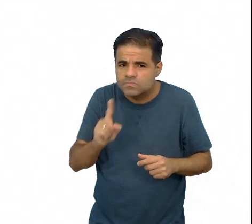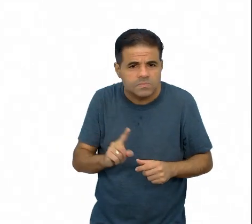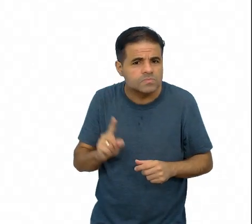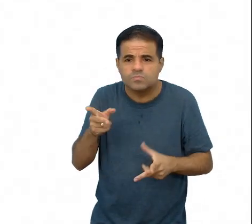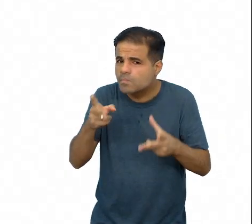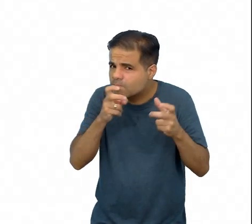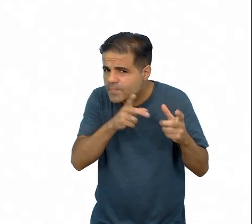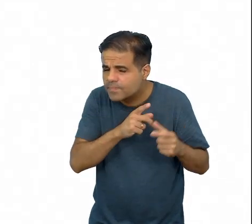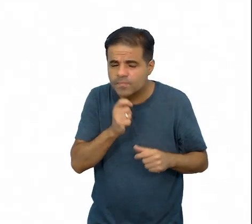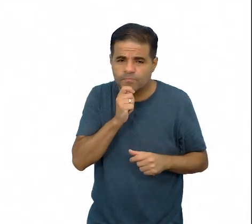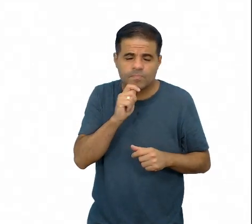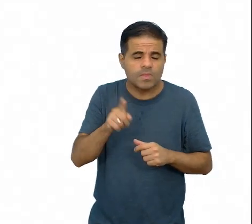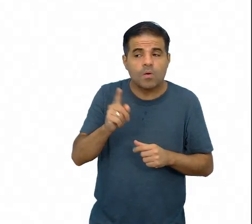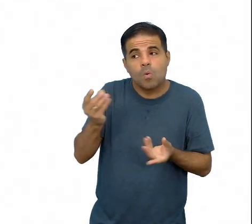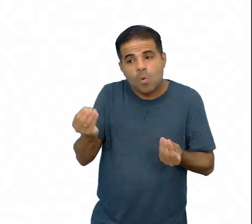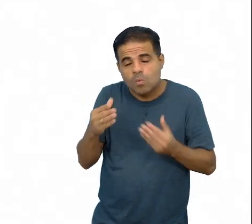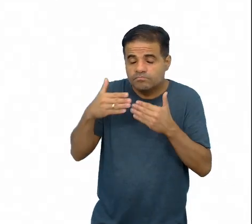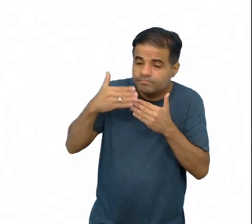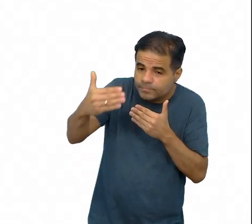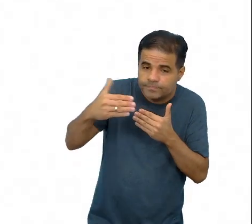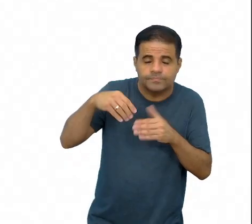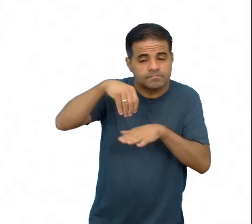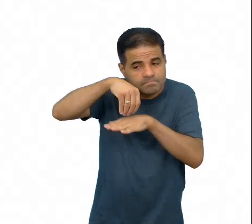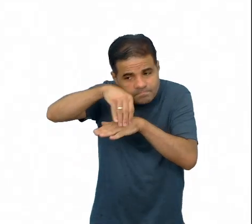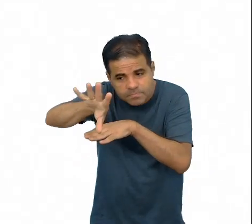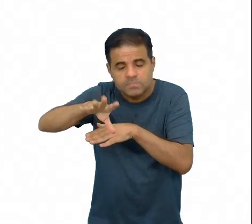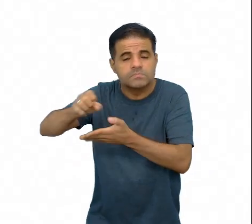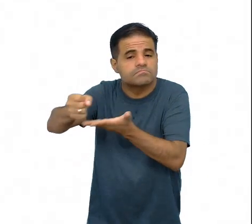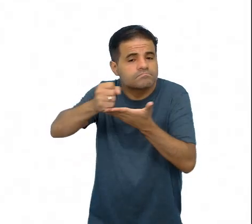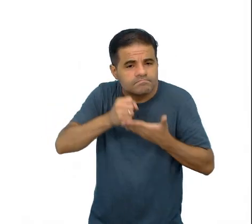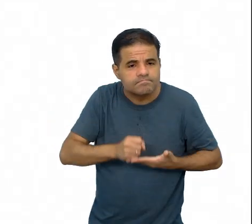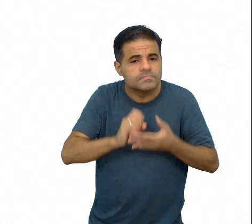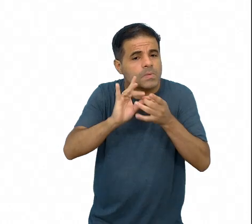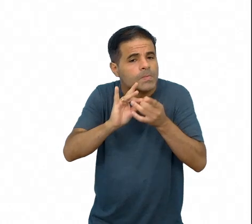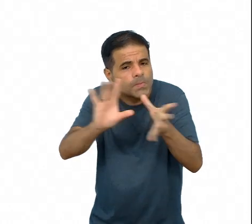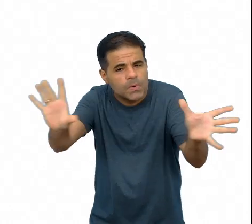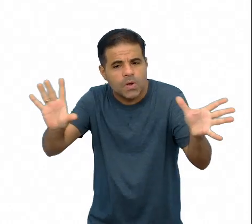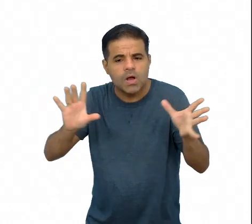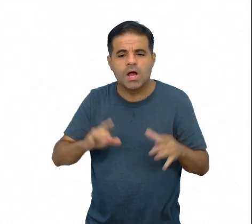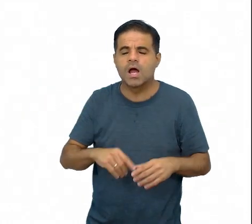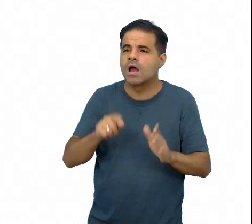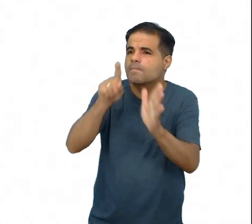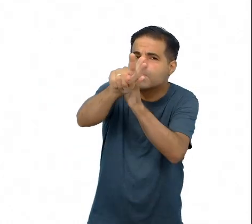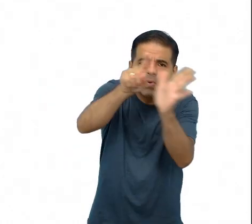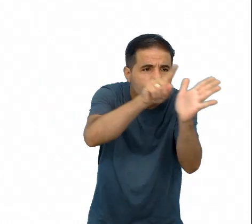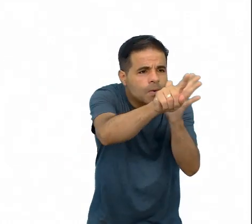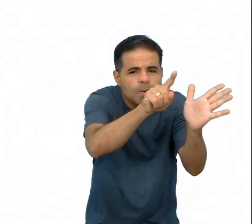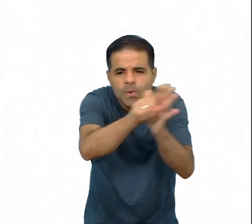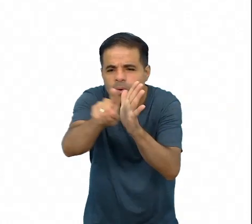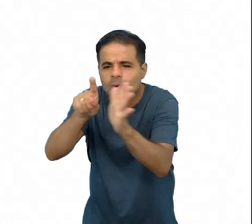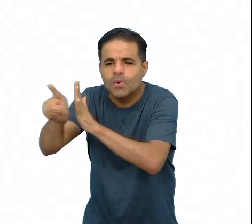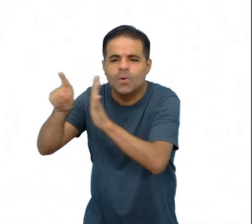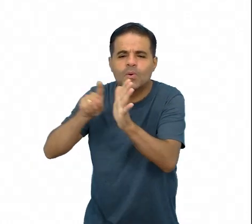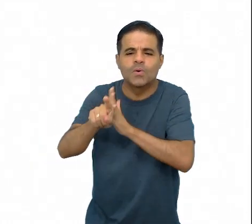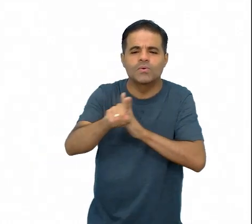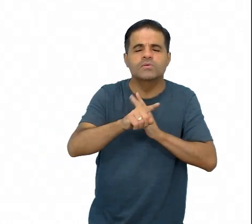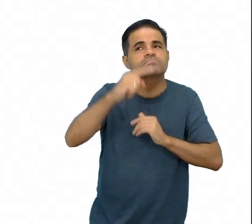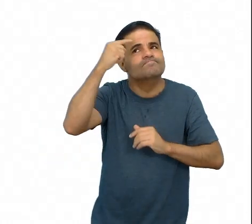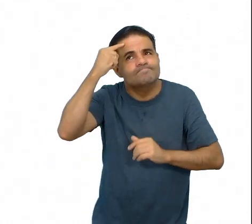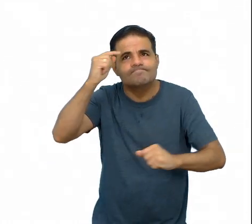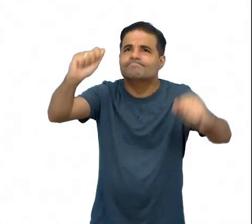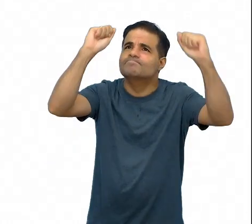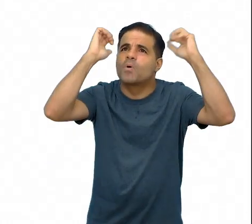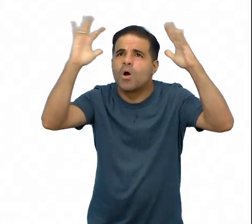ainda, né, ou dali que eles trouxeram, né, soltar, fazer algumas perguntas ali que façam que eles